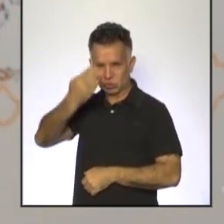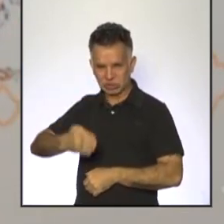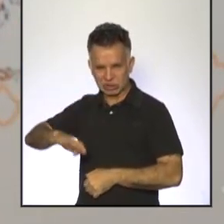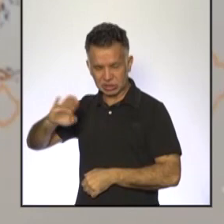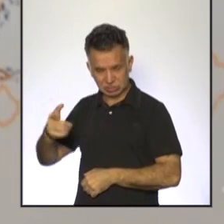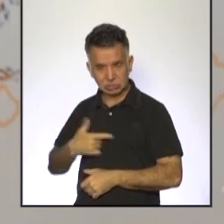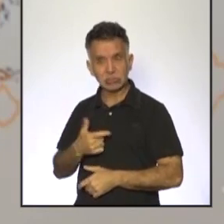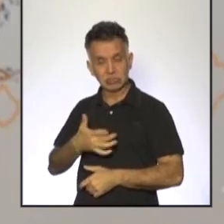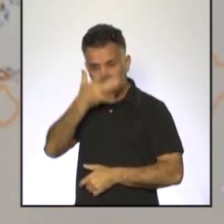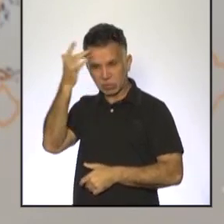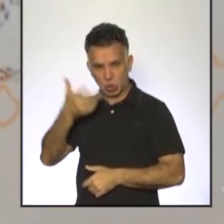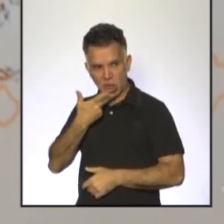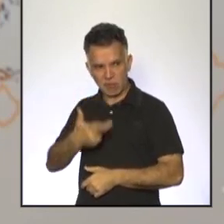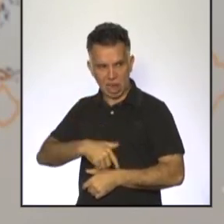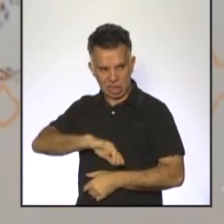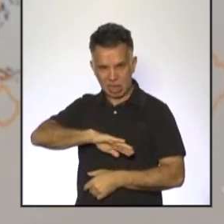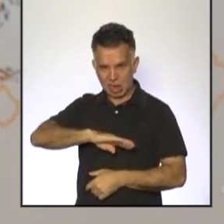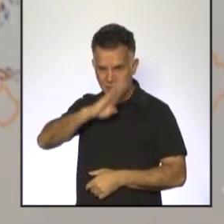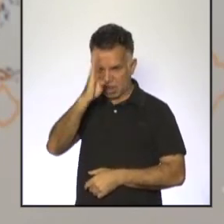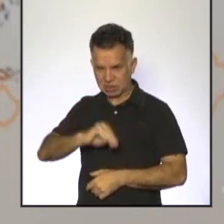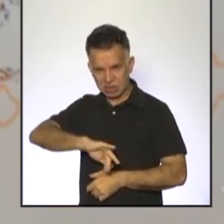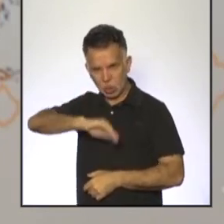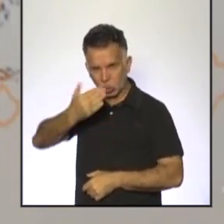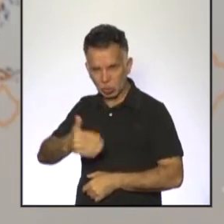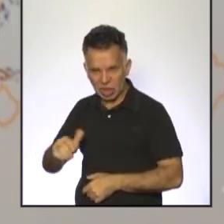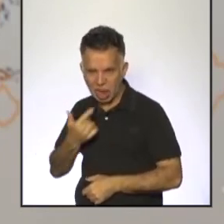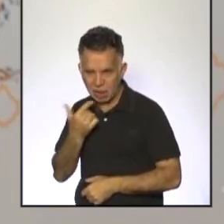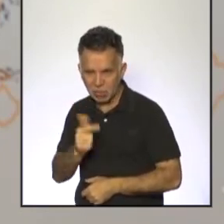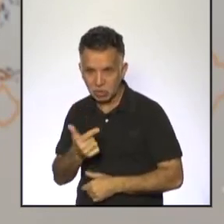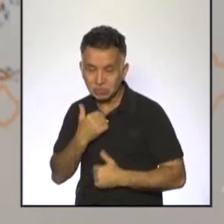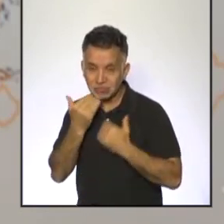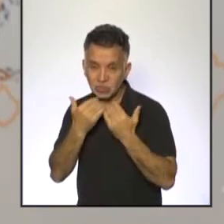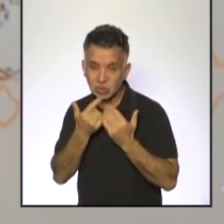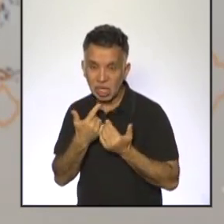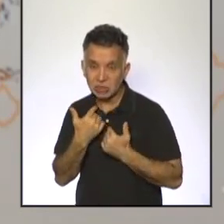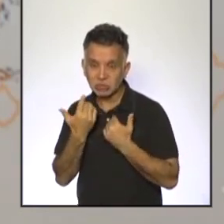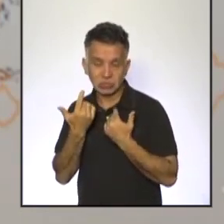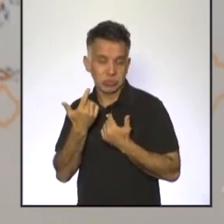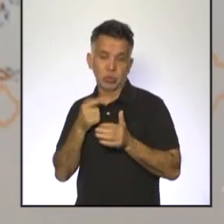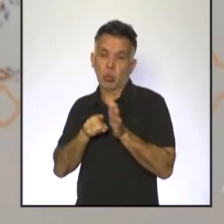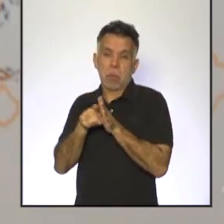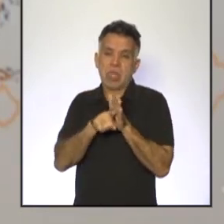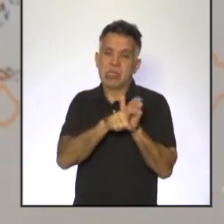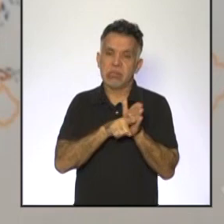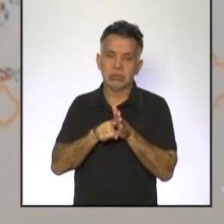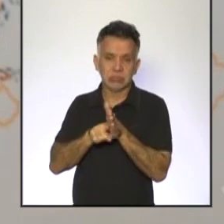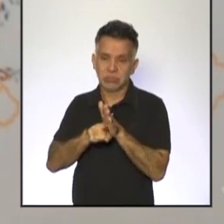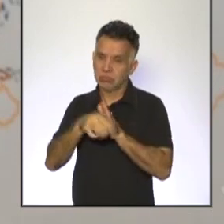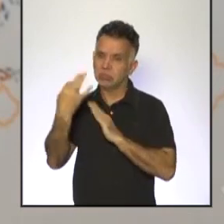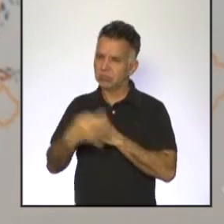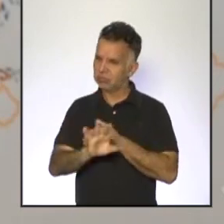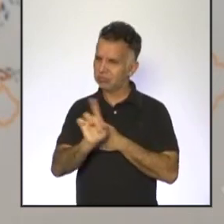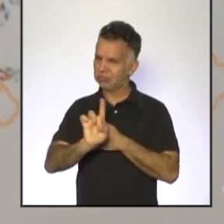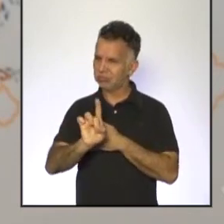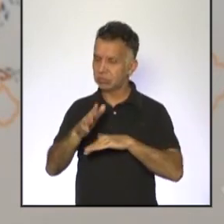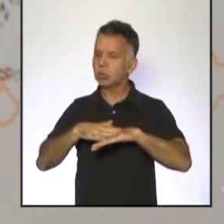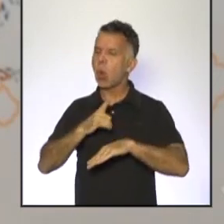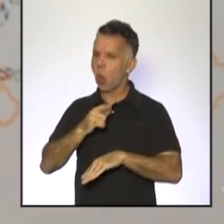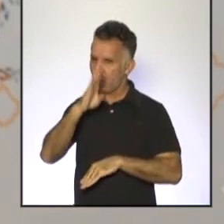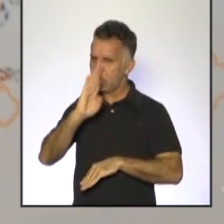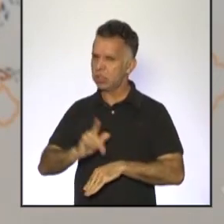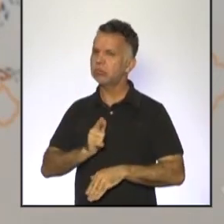Definitivamente, as pessoas que falam que o Brasil não tem montanha não tiraram isso da geografia, não tiraram isso da geologia. O Brasil tem muita